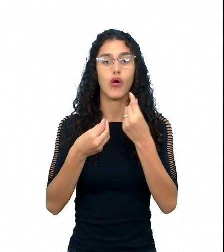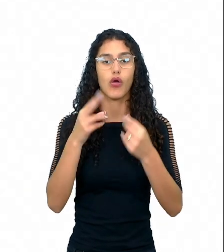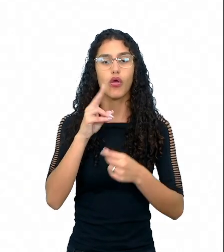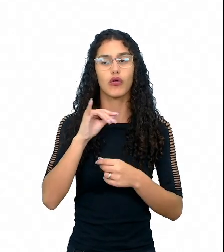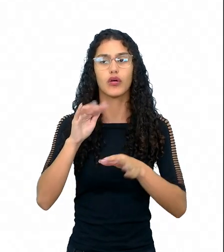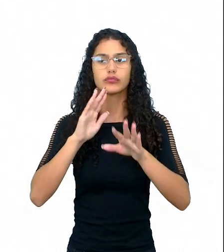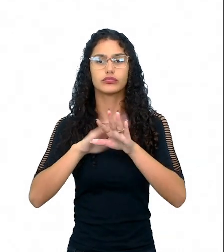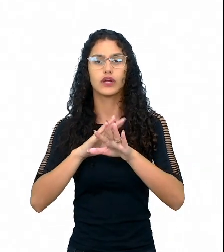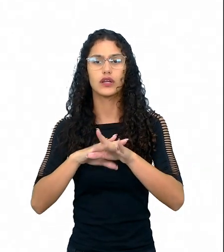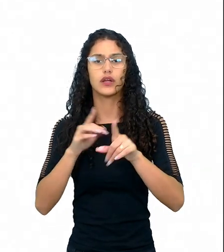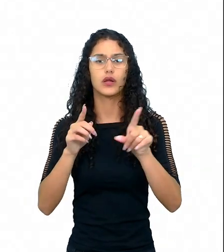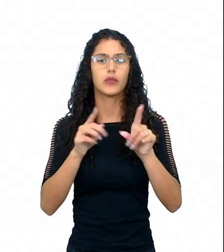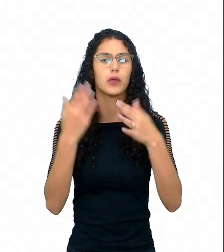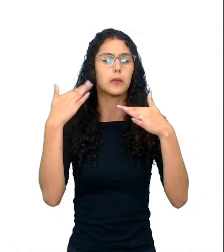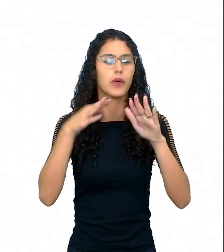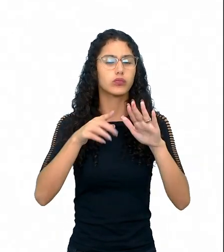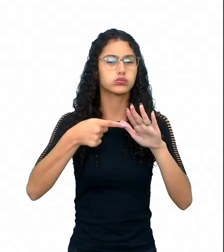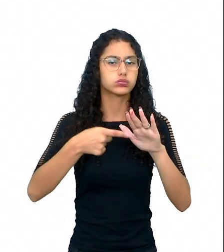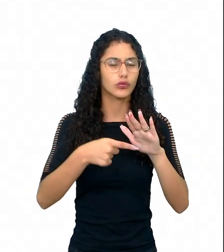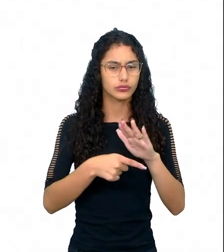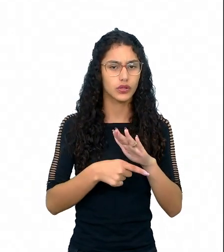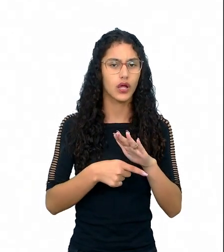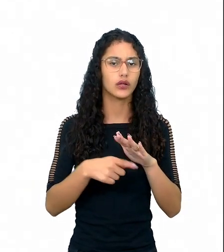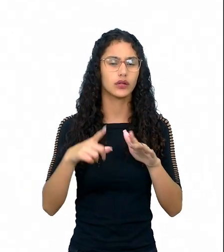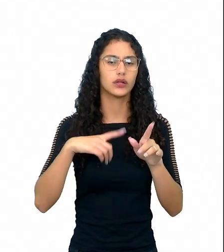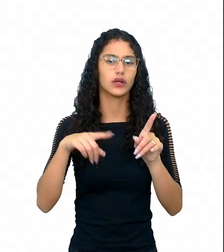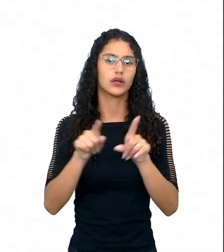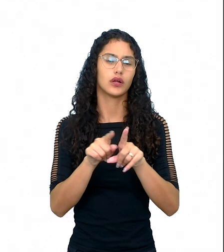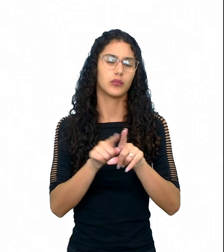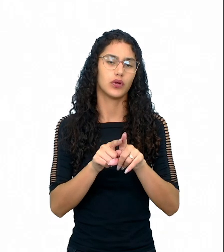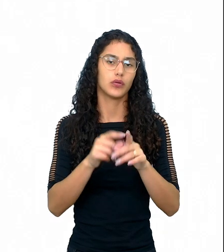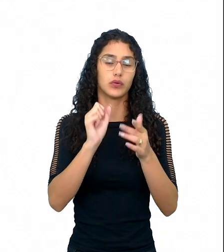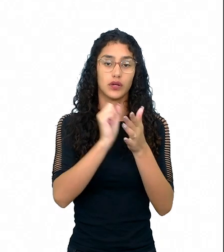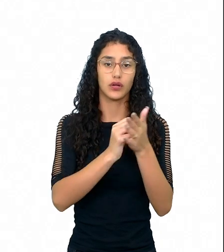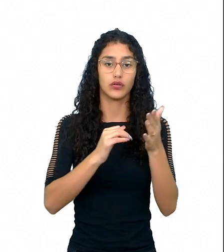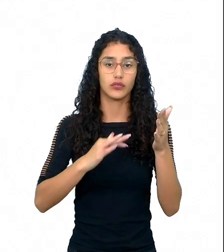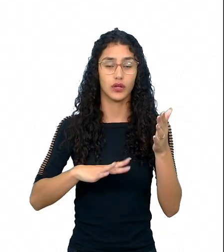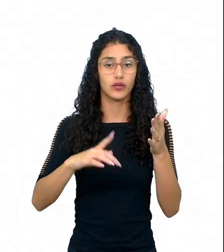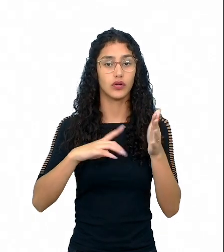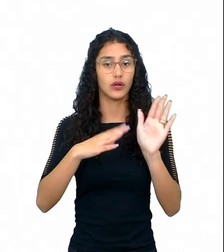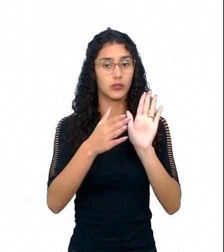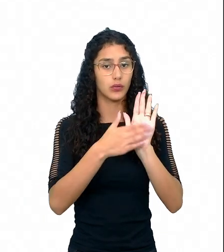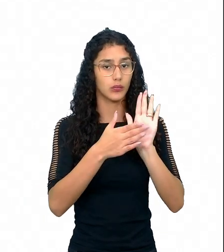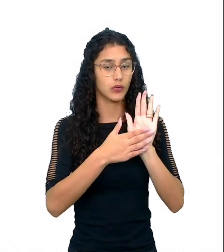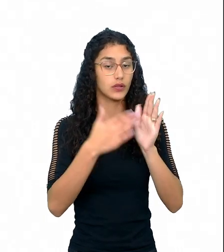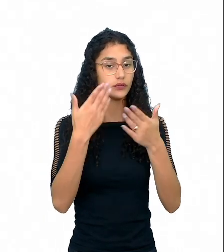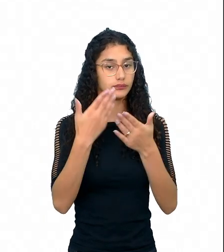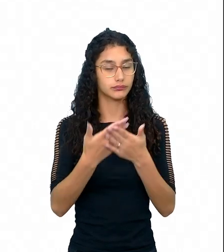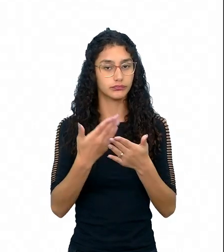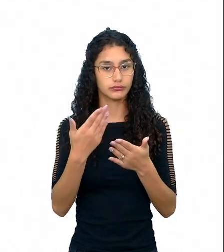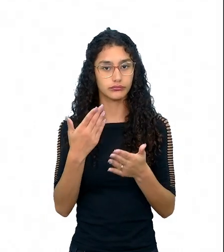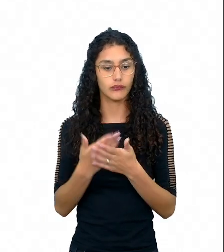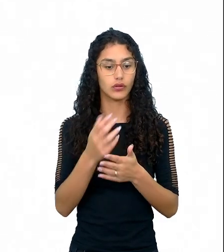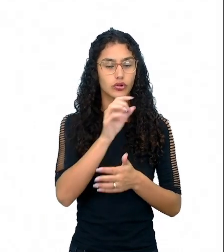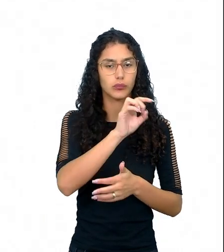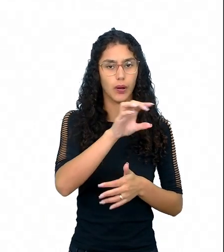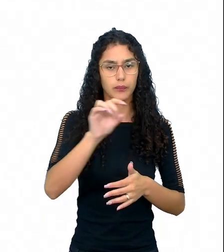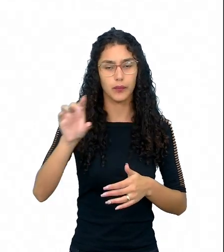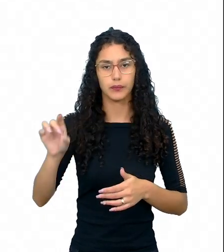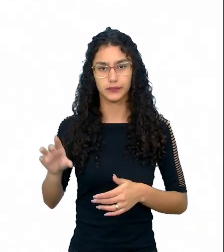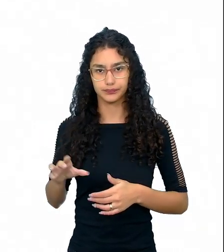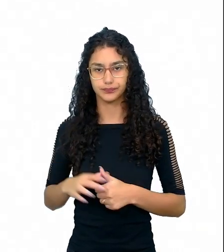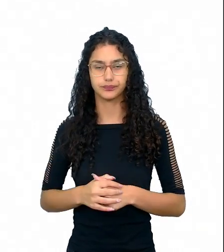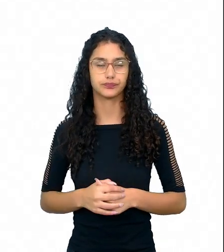vai tratar aí mais aprofundadamente sobre as atividades propostas nas aulas de cada série,